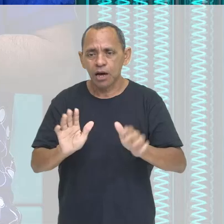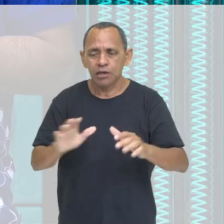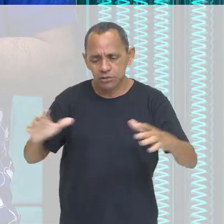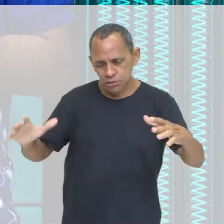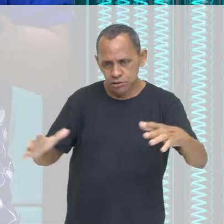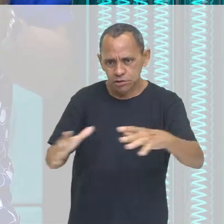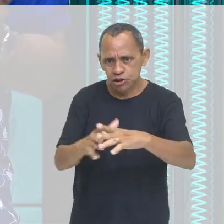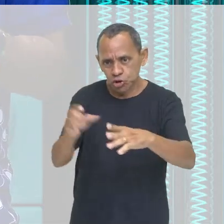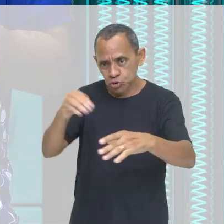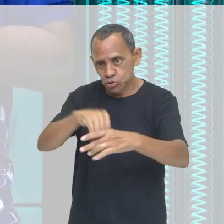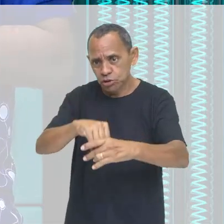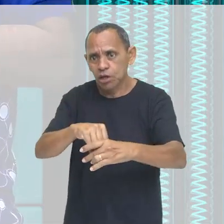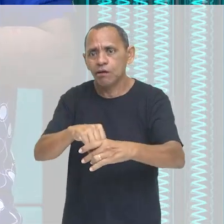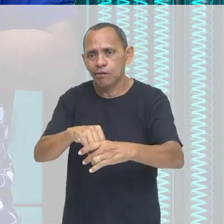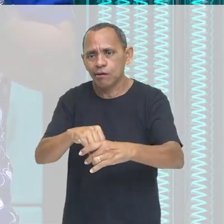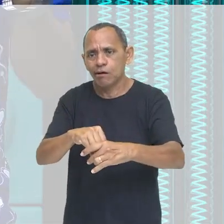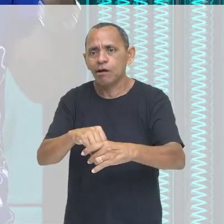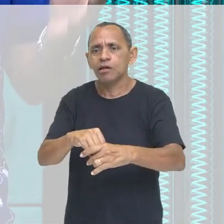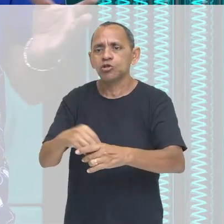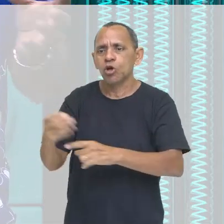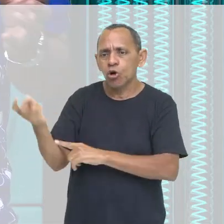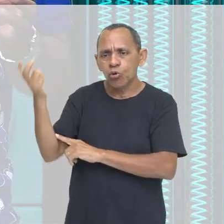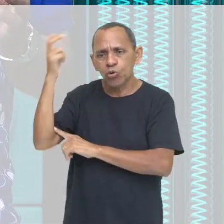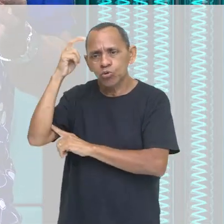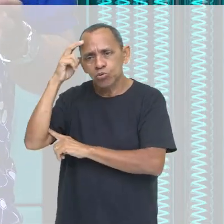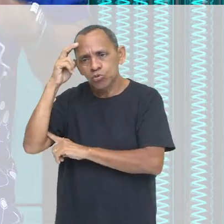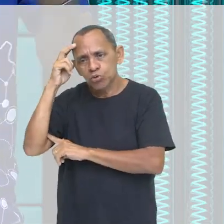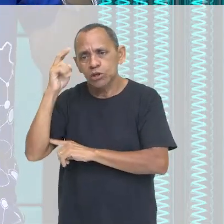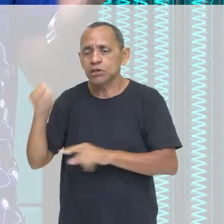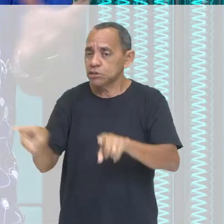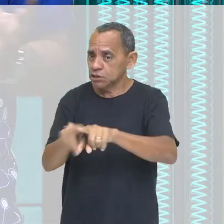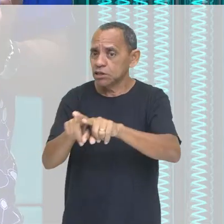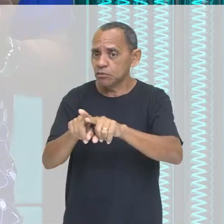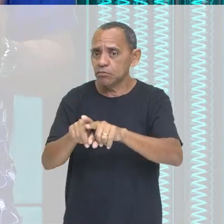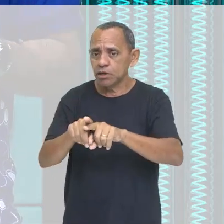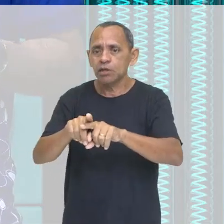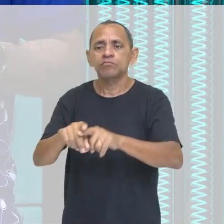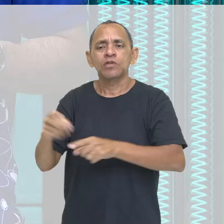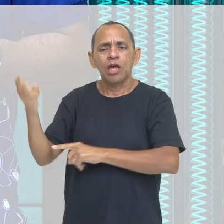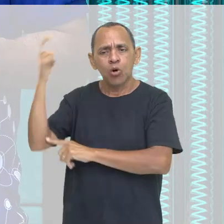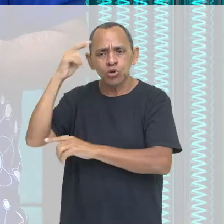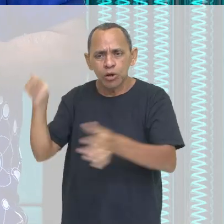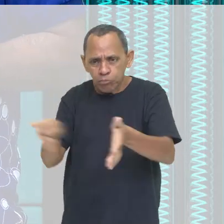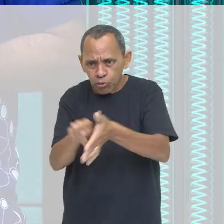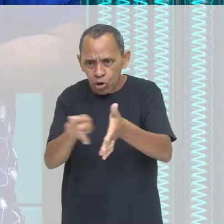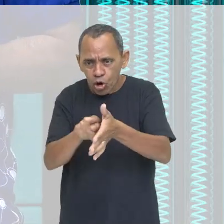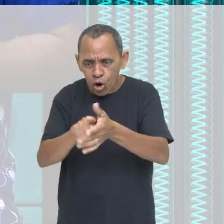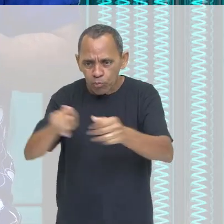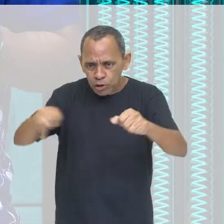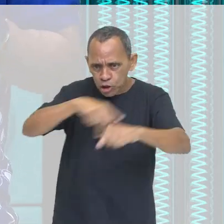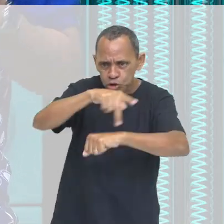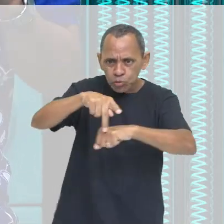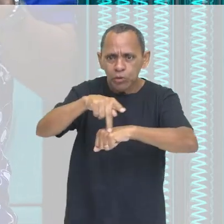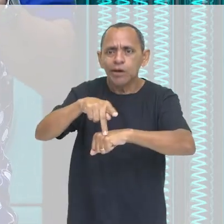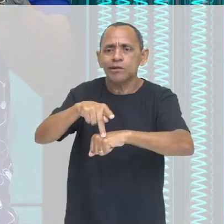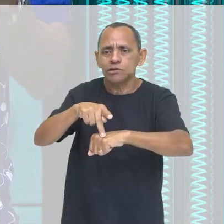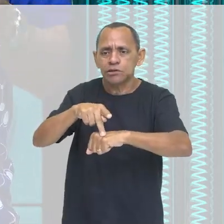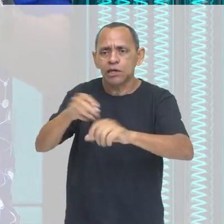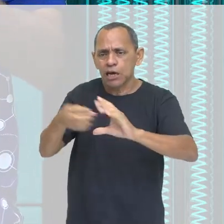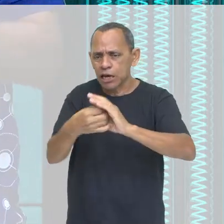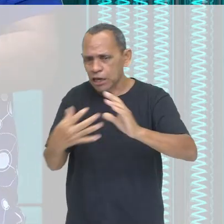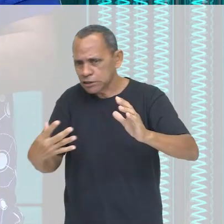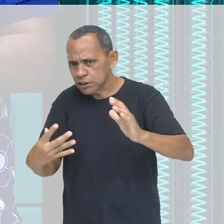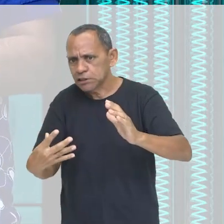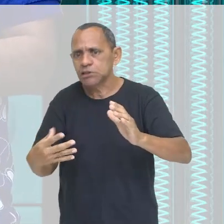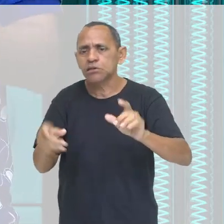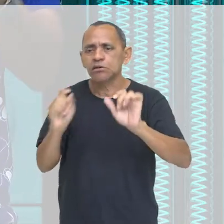de um grupo. Nossa cultura, cultura brasileira, cultura amazonense, somos todos nós, com as nossas características individuais, que